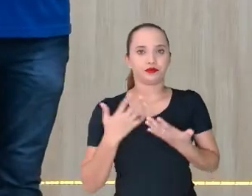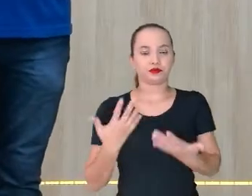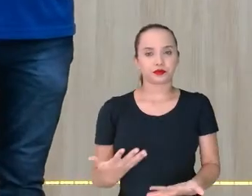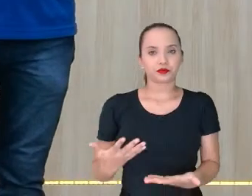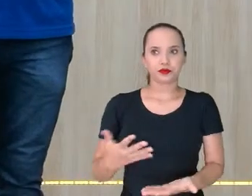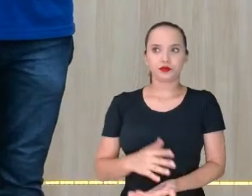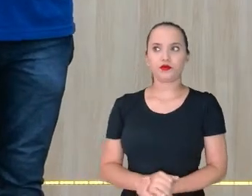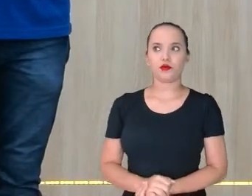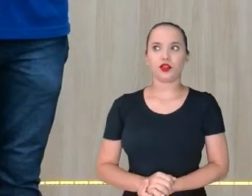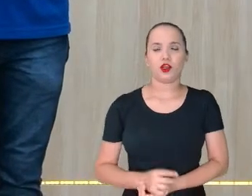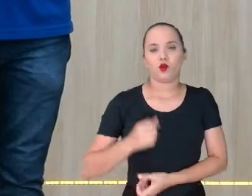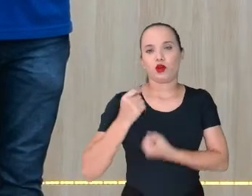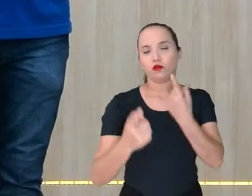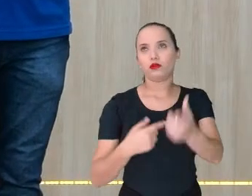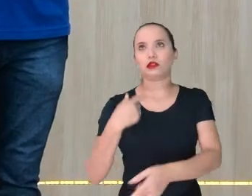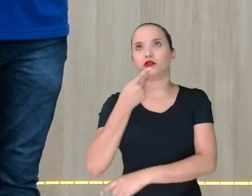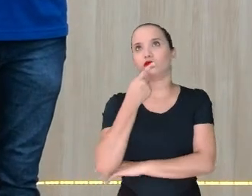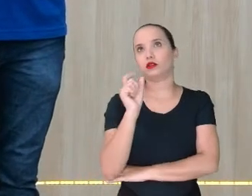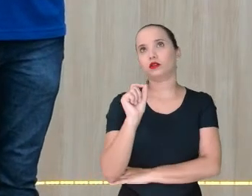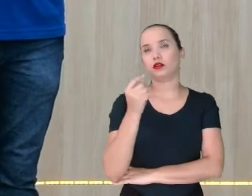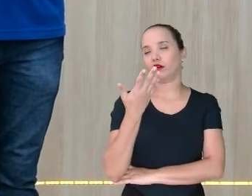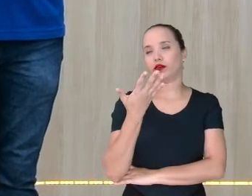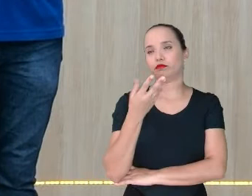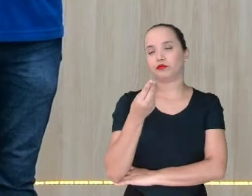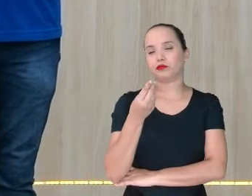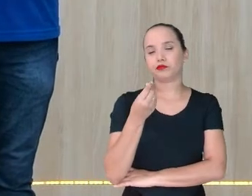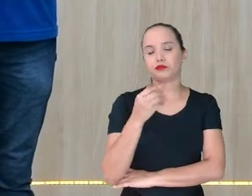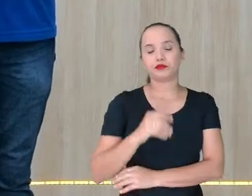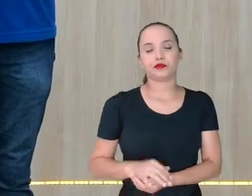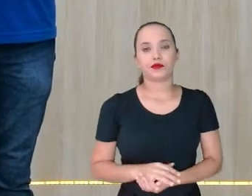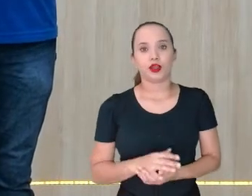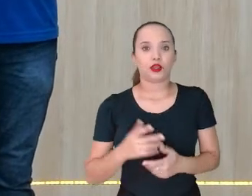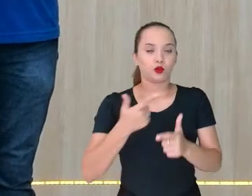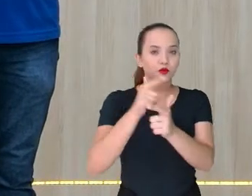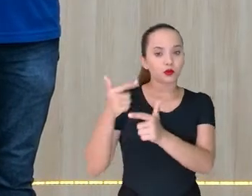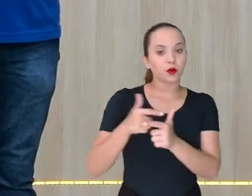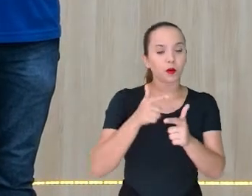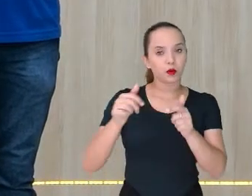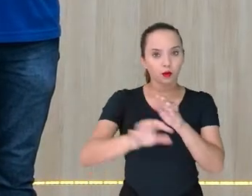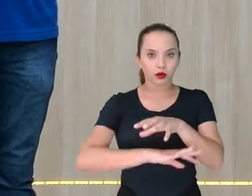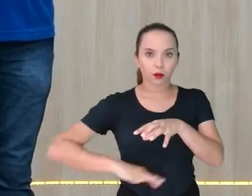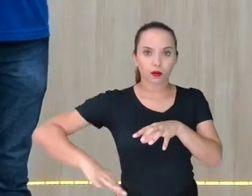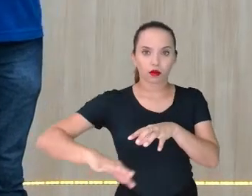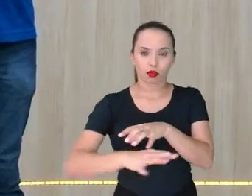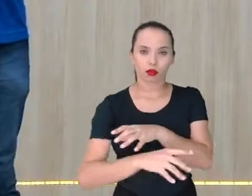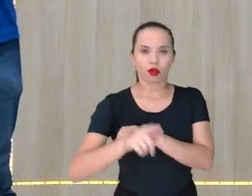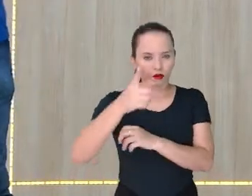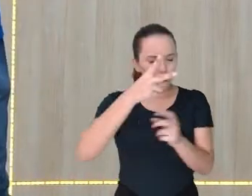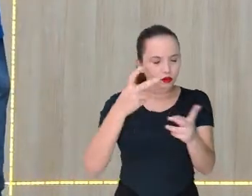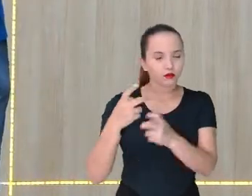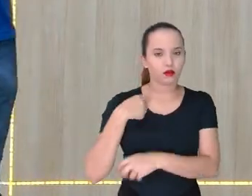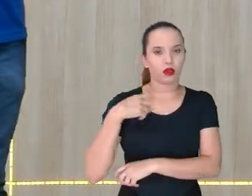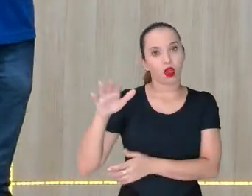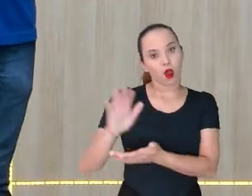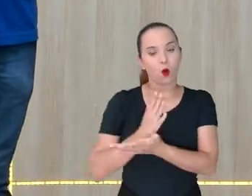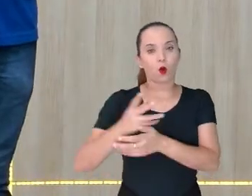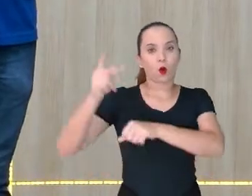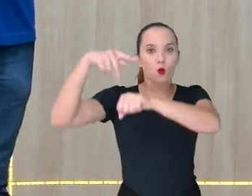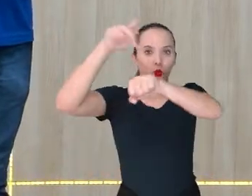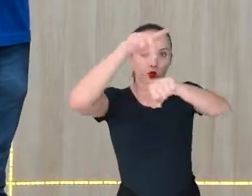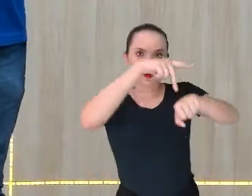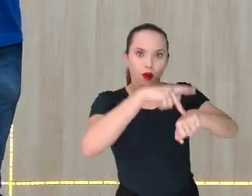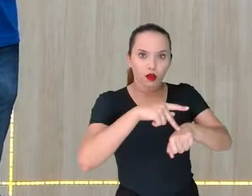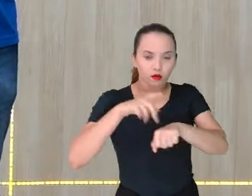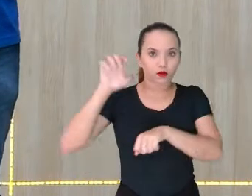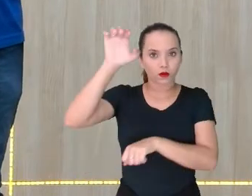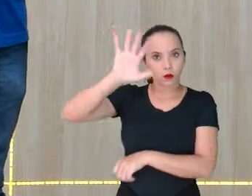pessoal, como a gente fala assim, por exemplo, na questão ambiental, aí você vê, alguns países da Europa, hoje praticamente